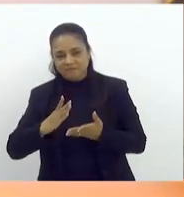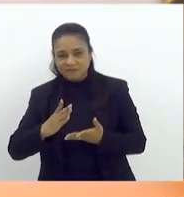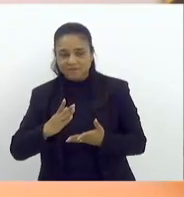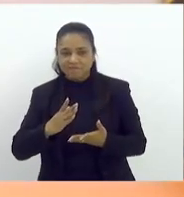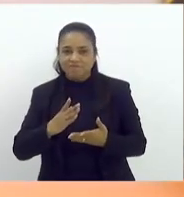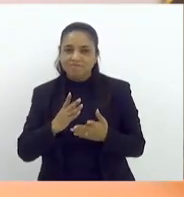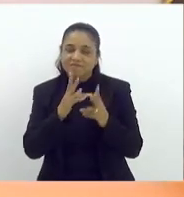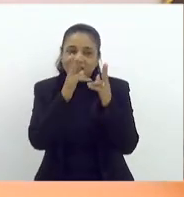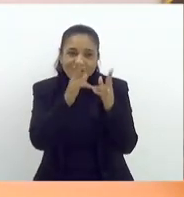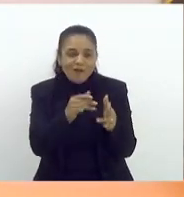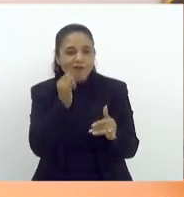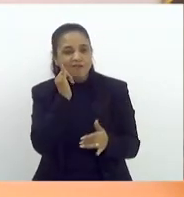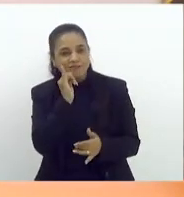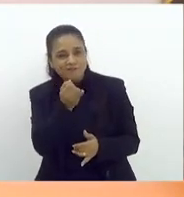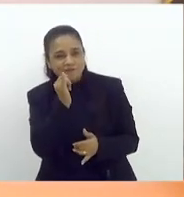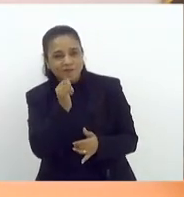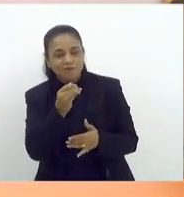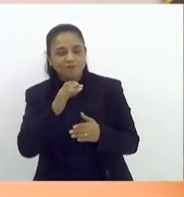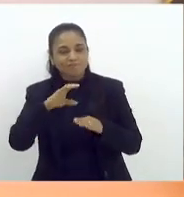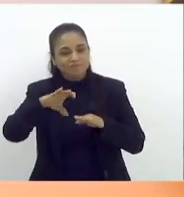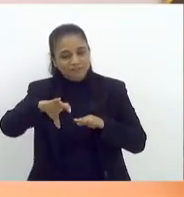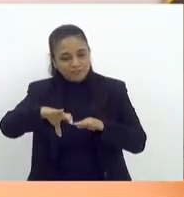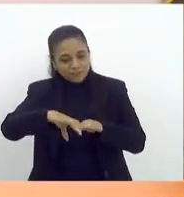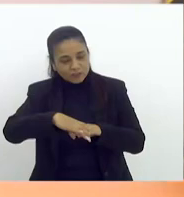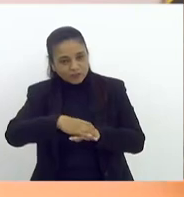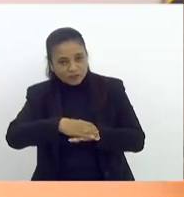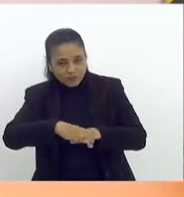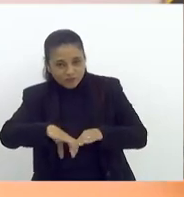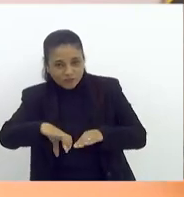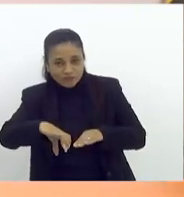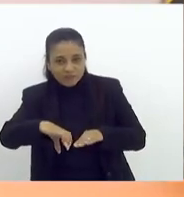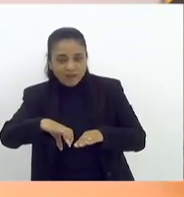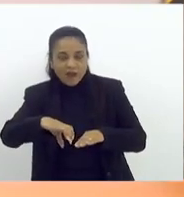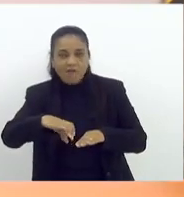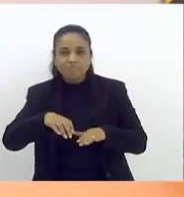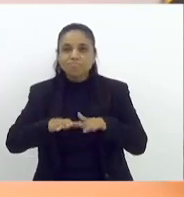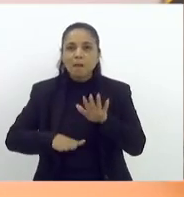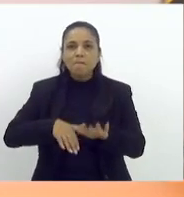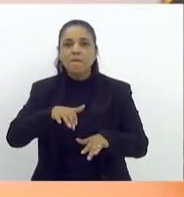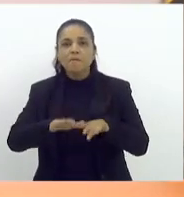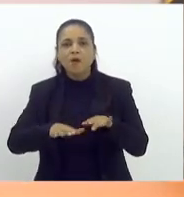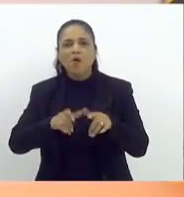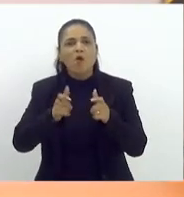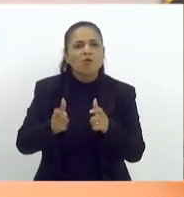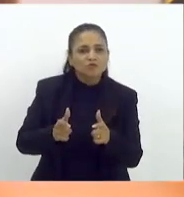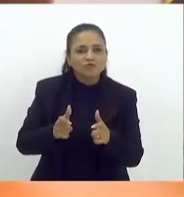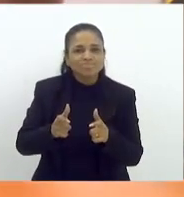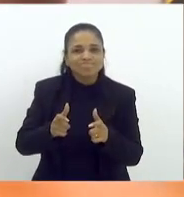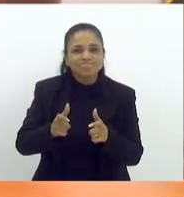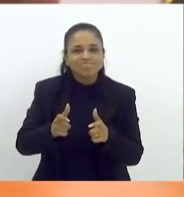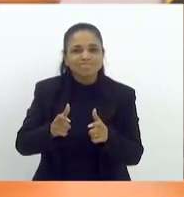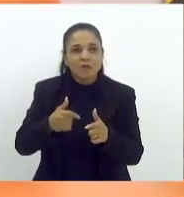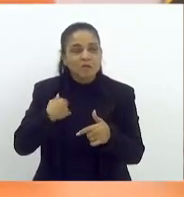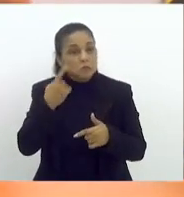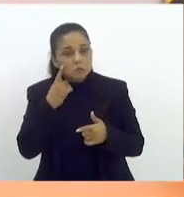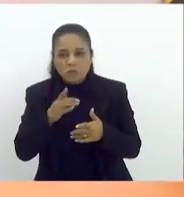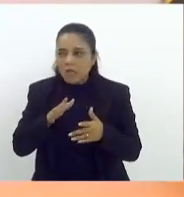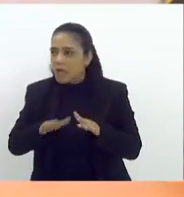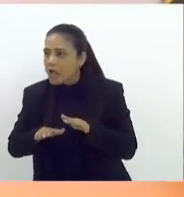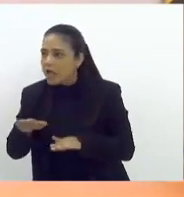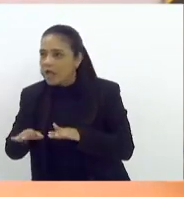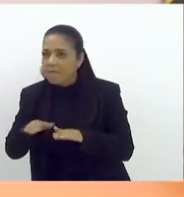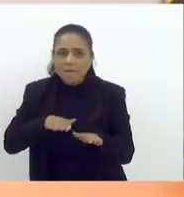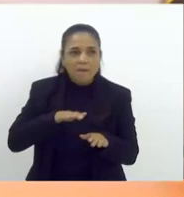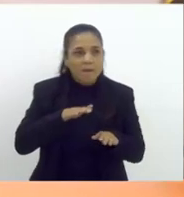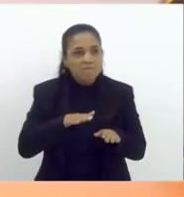que você falou sobre tirar o sapato e saber para onde você tá caminhando às vezes eu acho que eu não sei para onde eu tô caminhando Mas